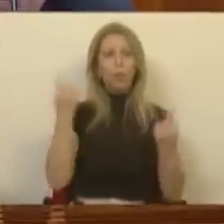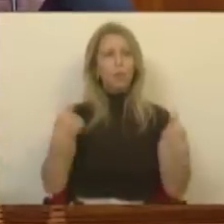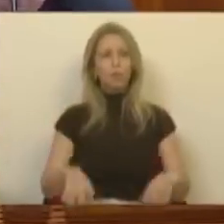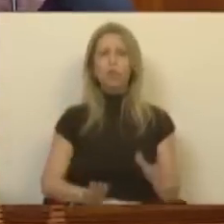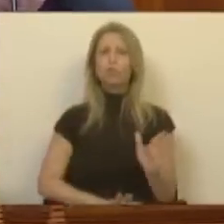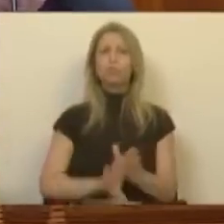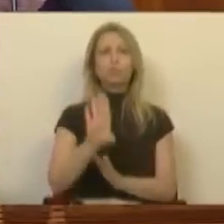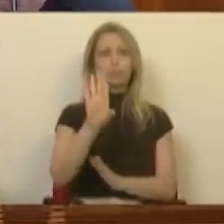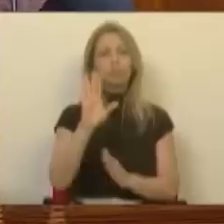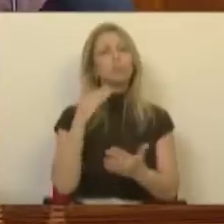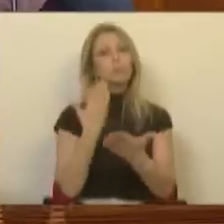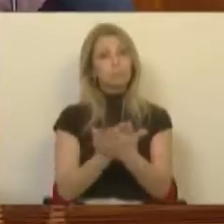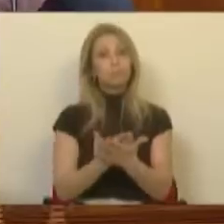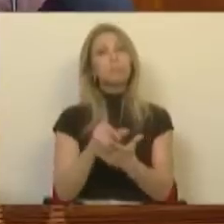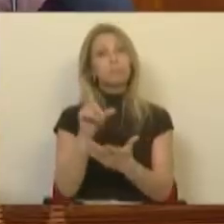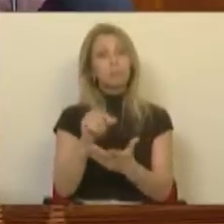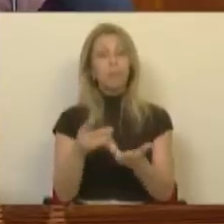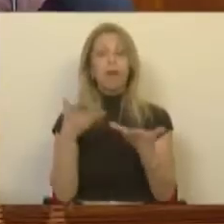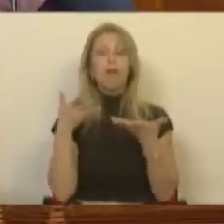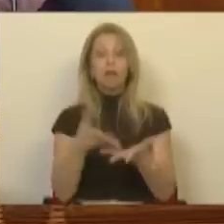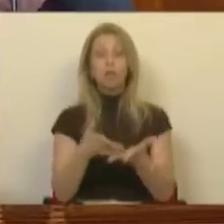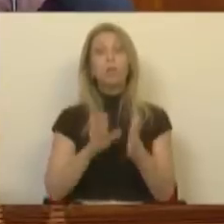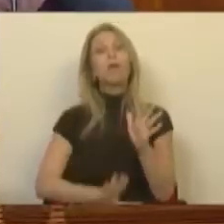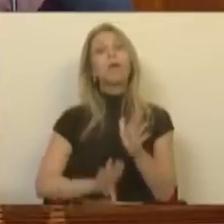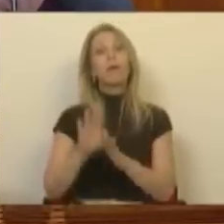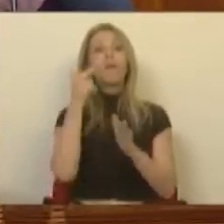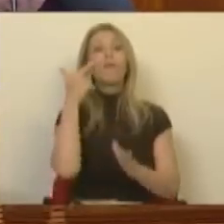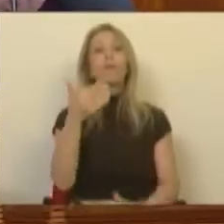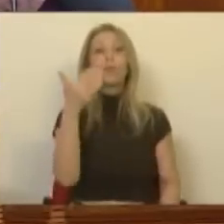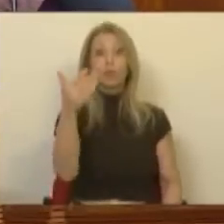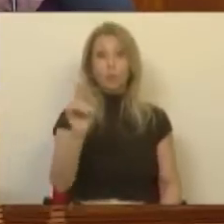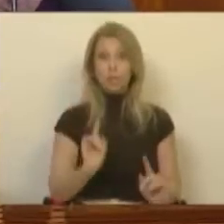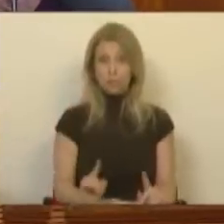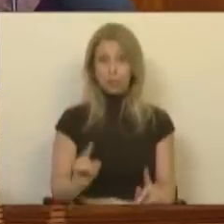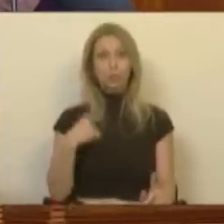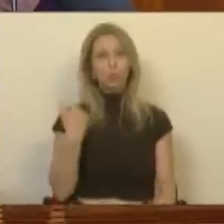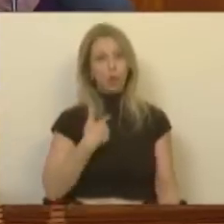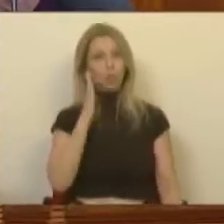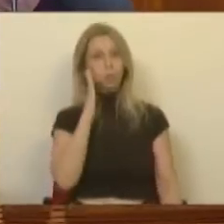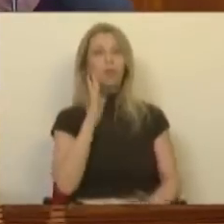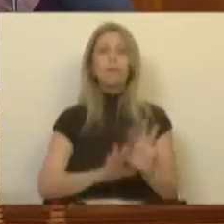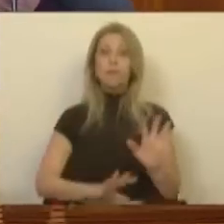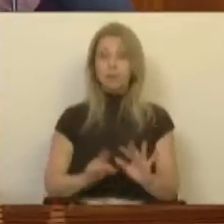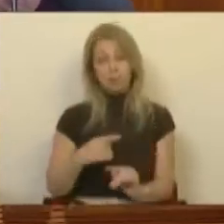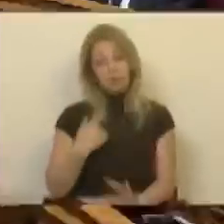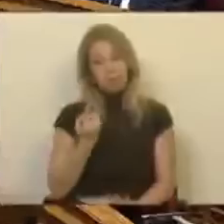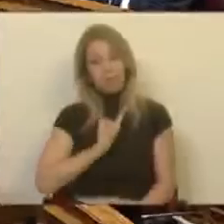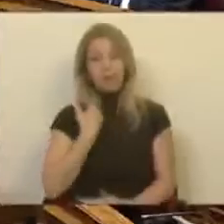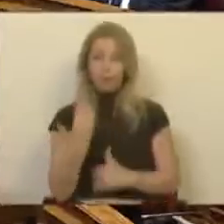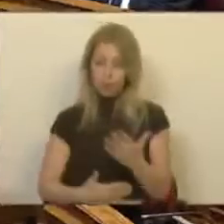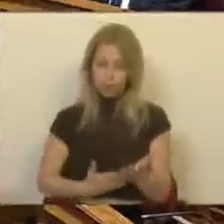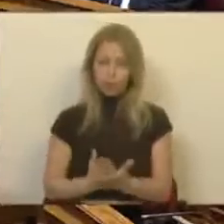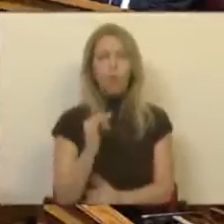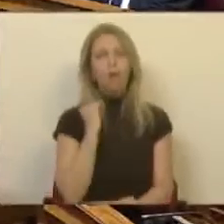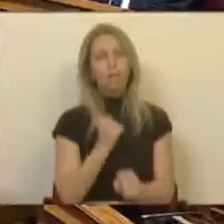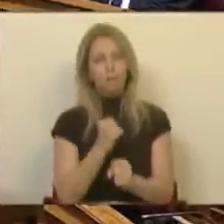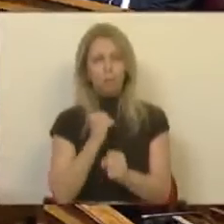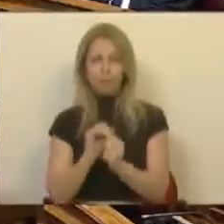a estrutura aquilo que ajuda a crescer no futuro é isso que nós estamos a fazer e temos que continuar a trabalhar muito obrigado senhor